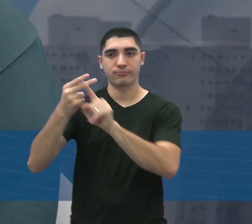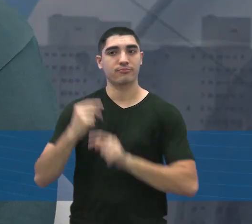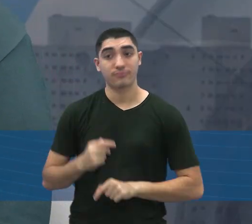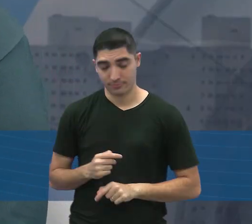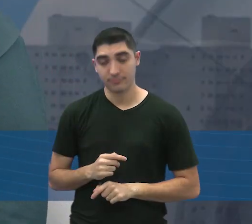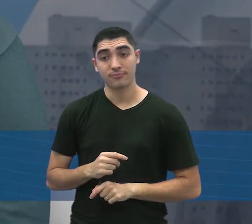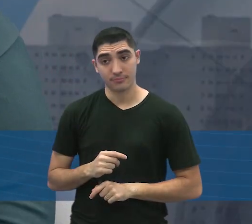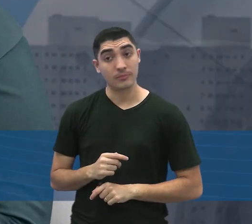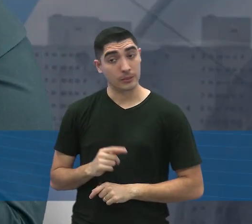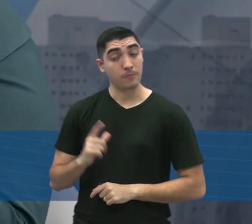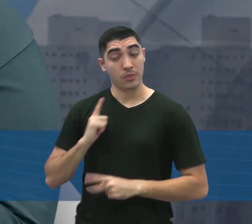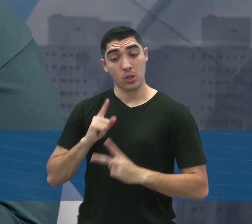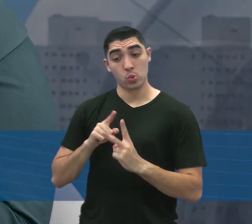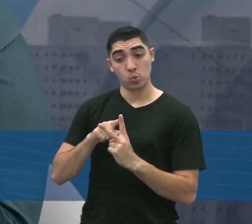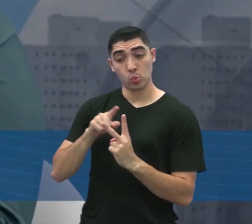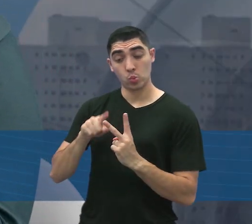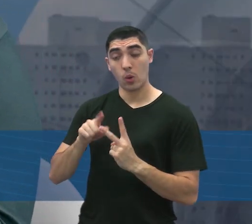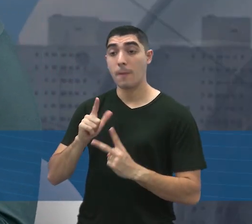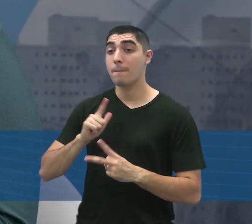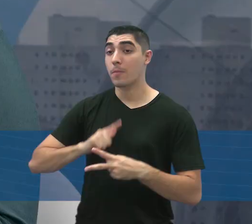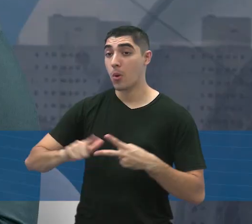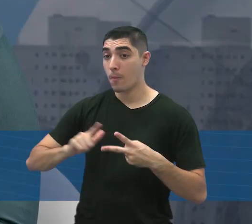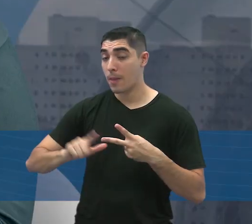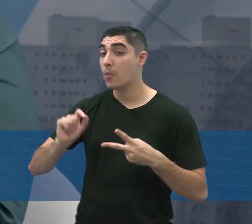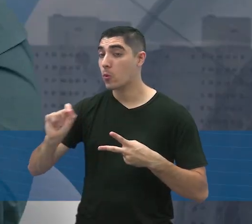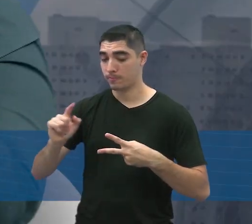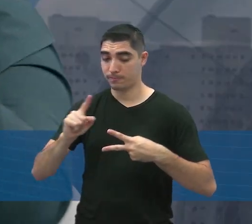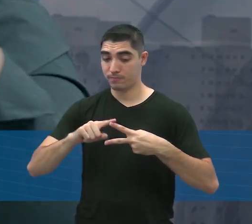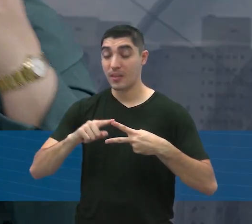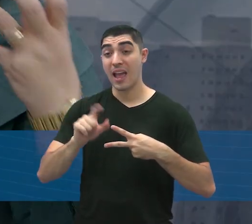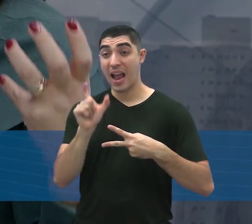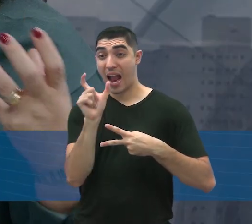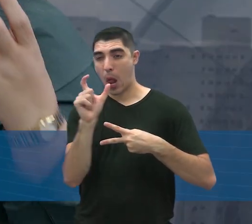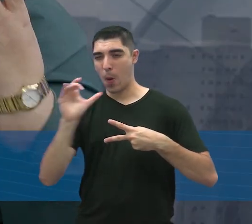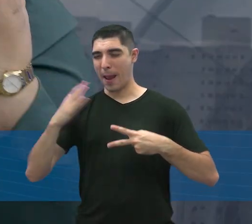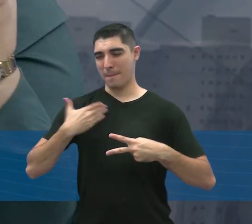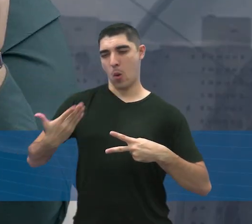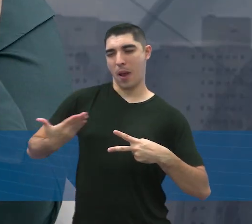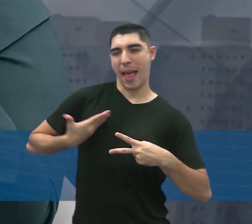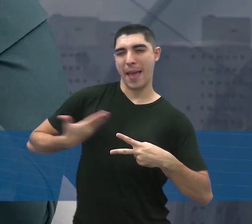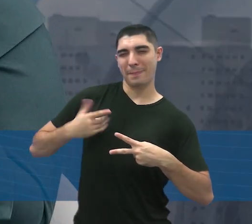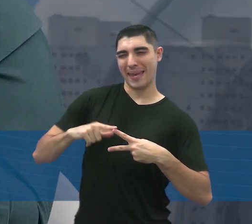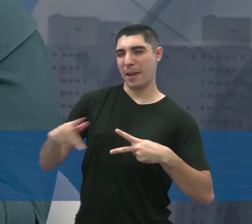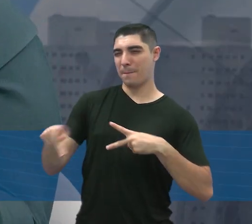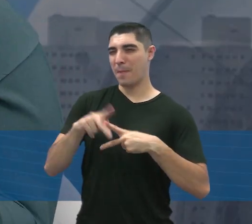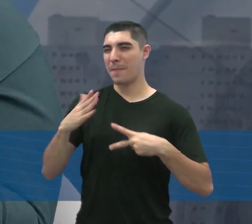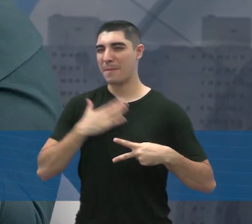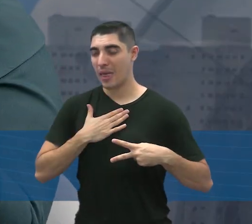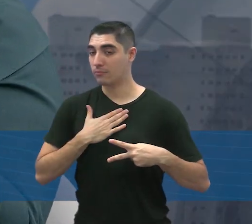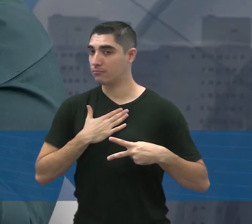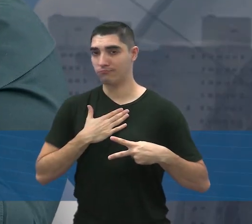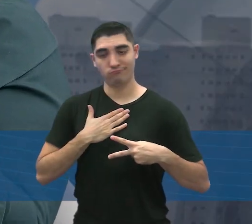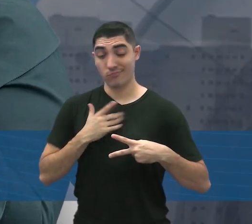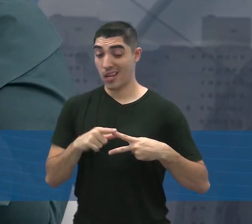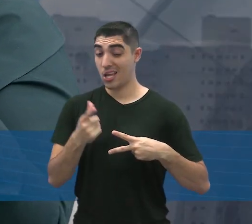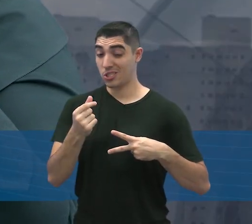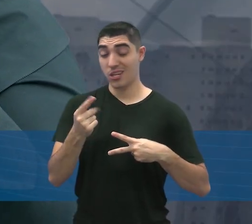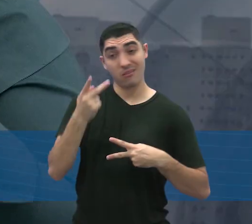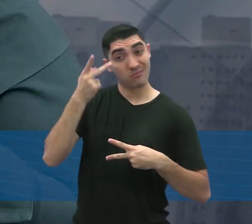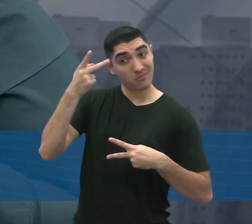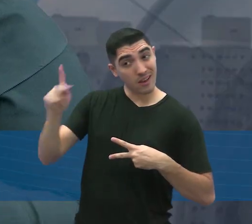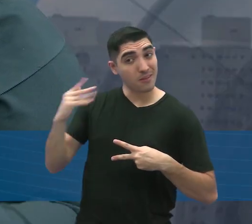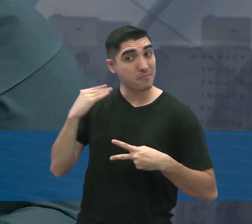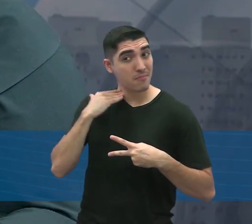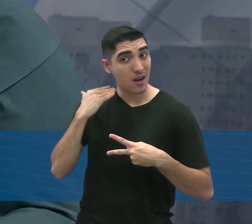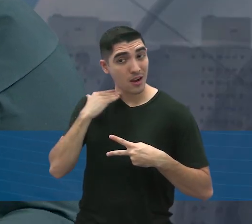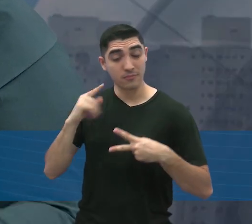duas situações, né? Uma é utilizar o cartão de crédito como um aliado, sabendo que o dinheiro não é meu e que eu terei que